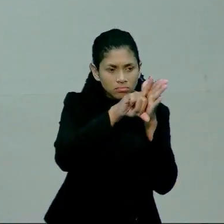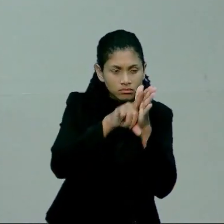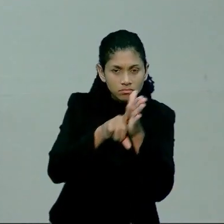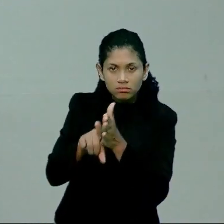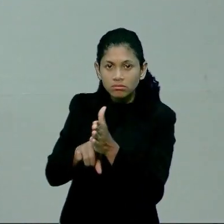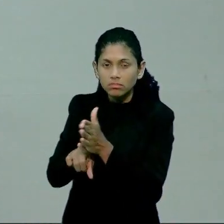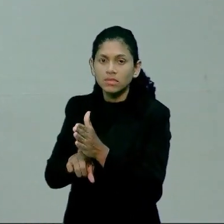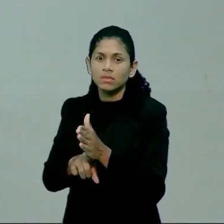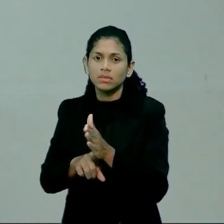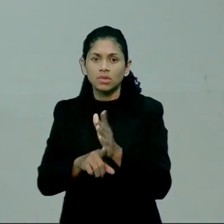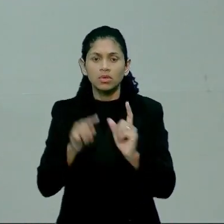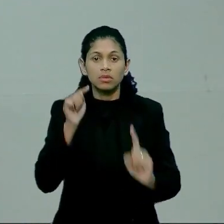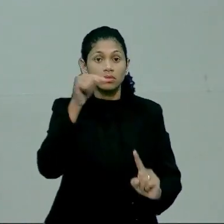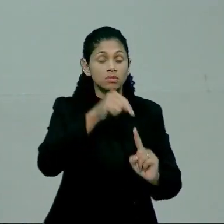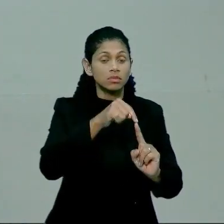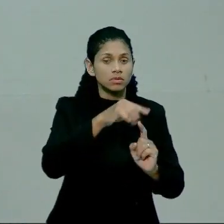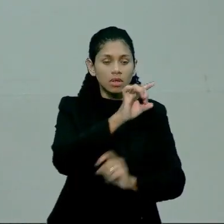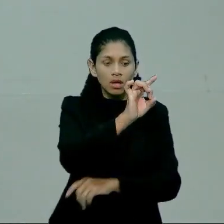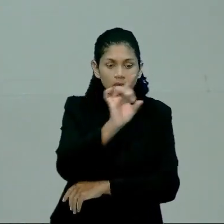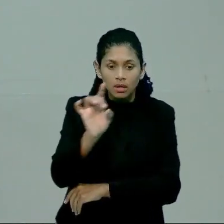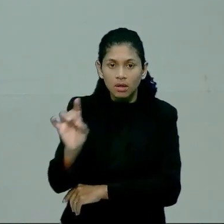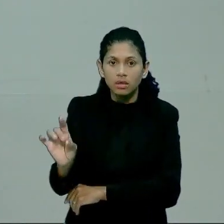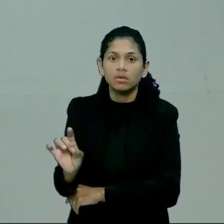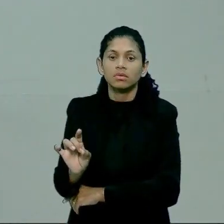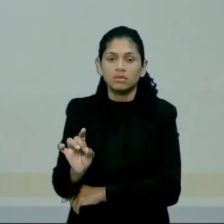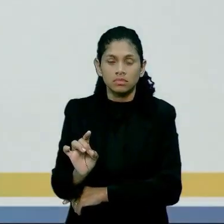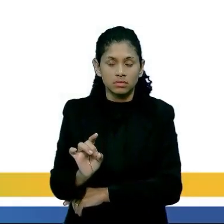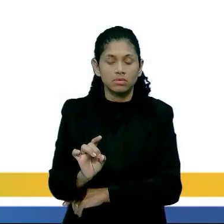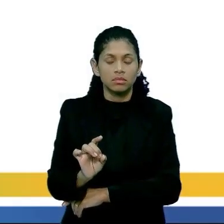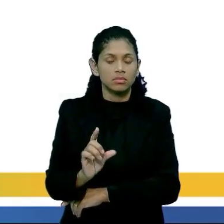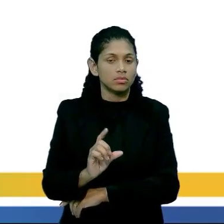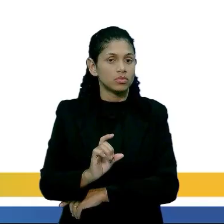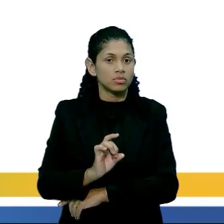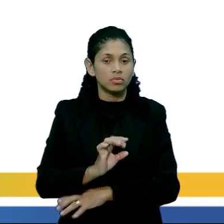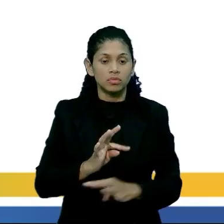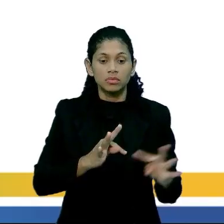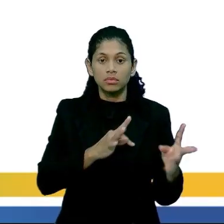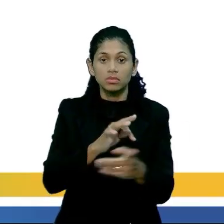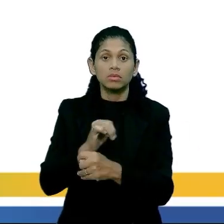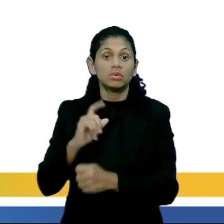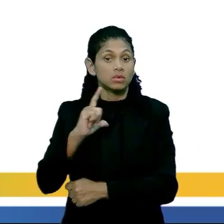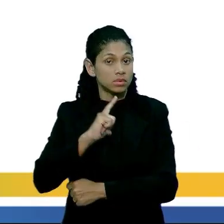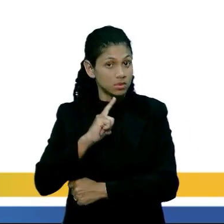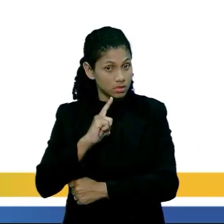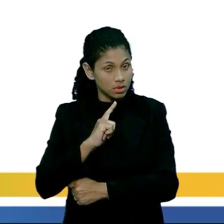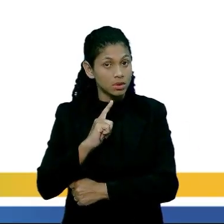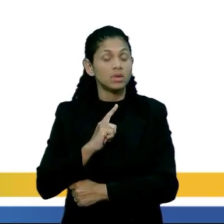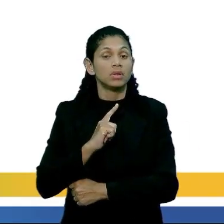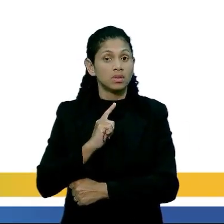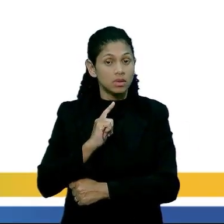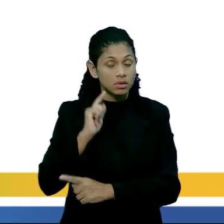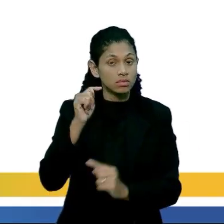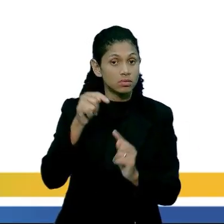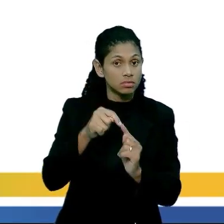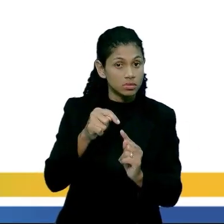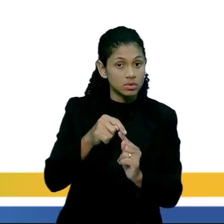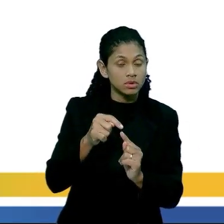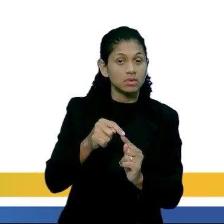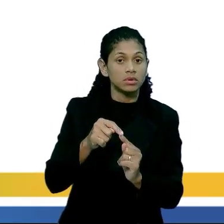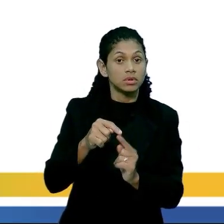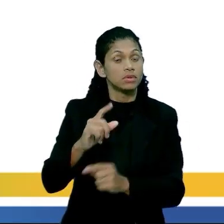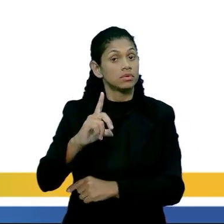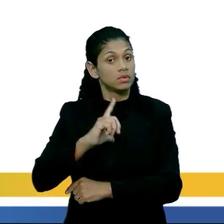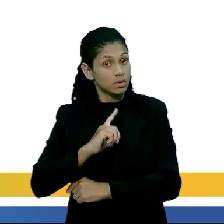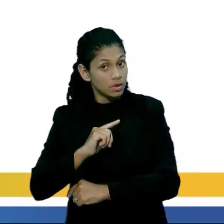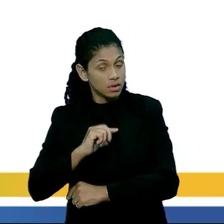funções, cada um vai ter um efeito, né, que é o funcionamento, vai ter um efeito, e esse efeito é suprir a